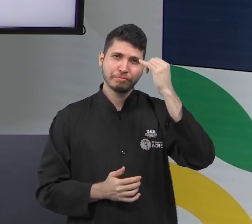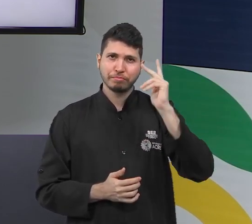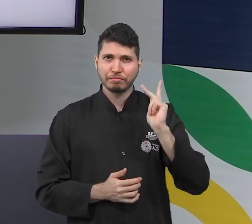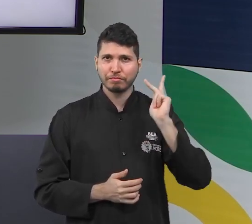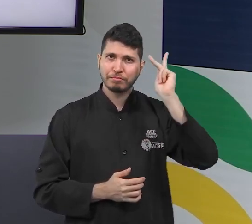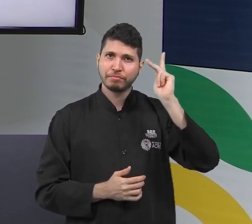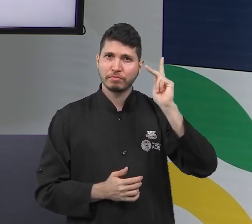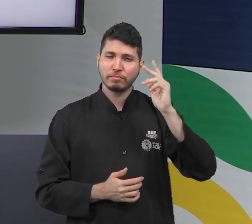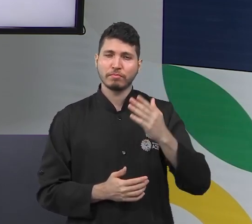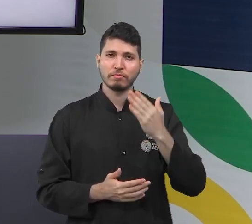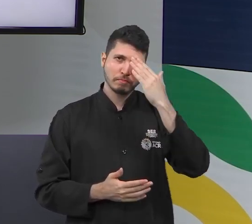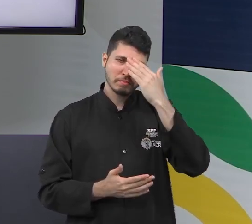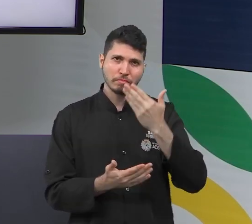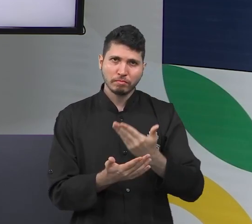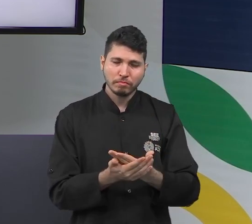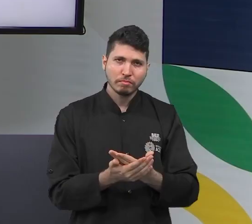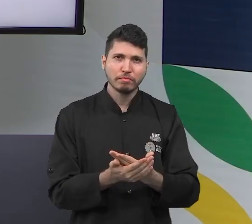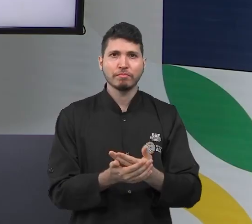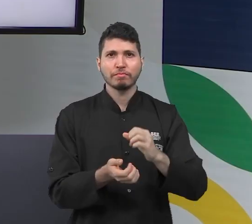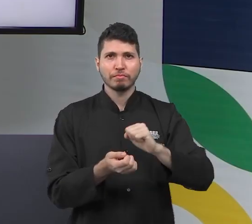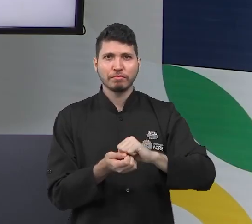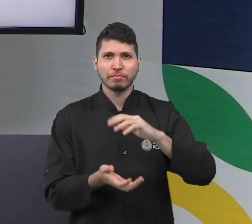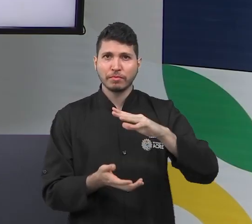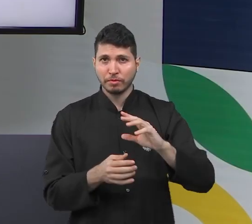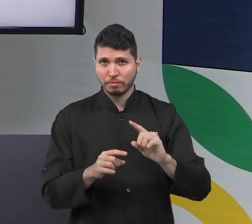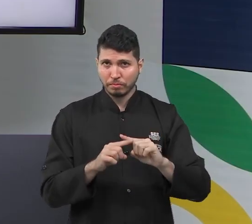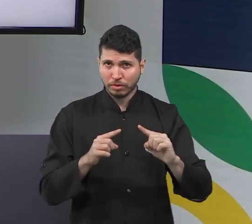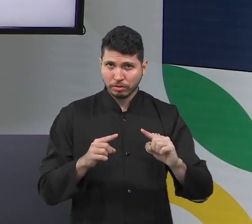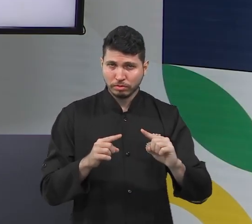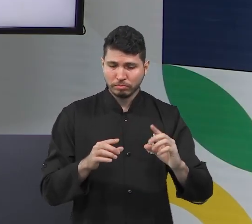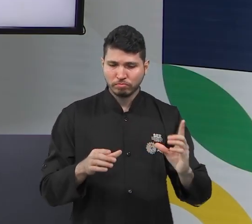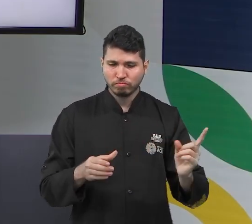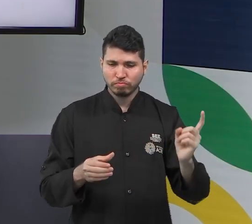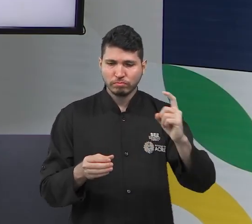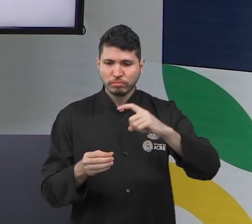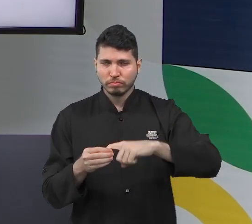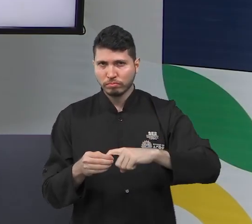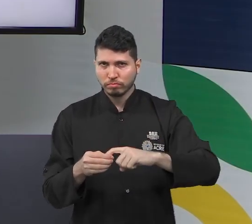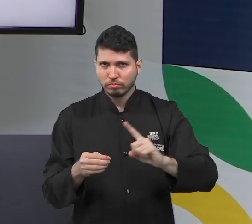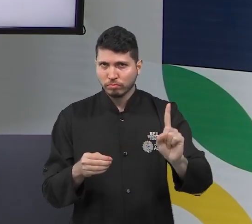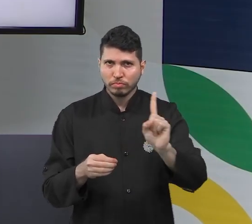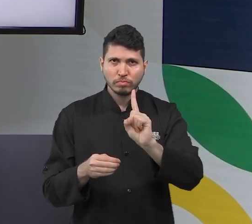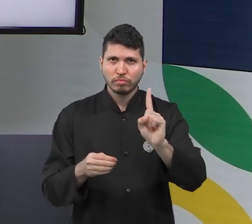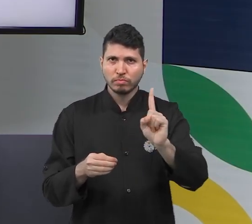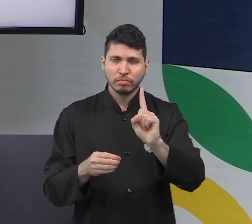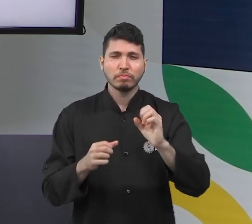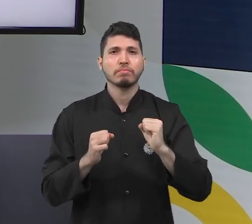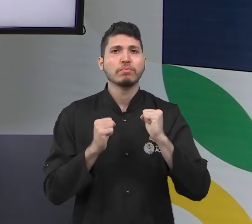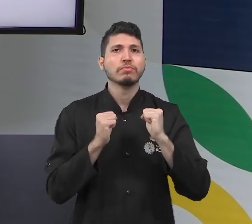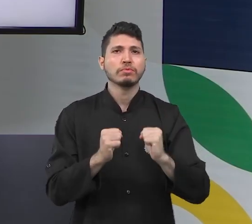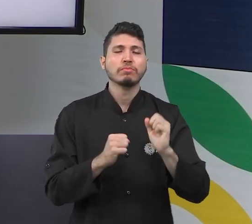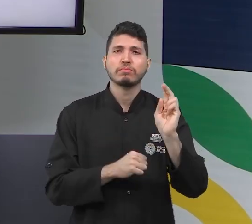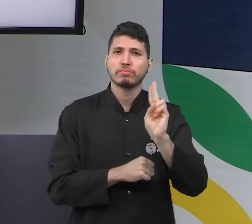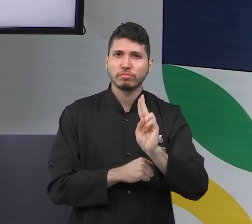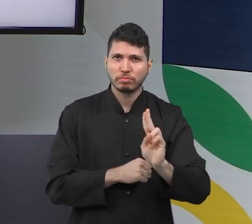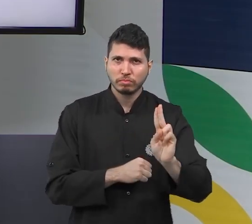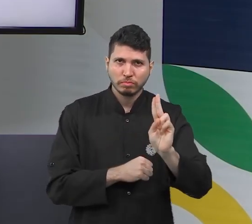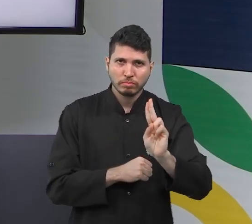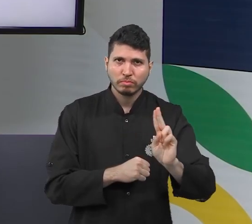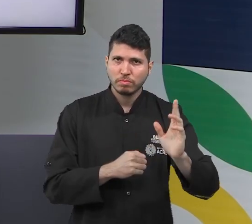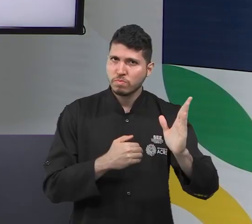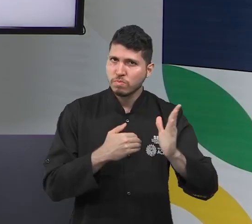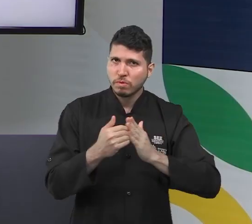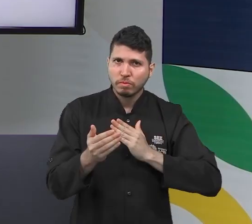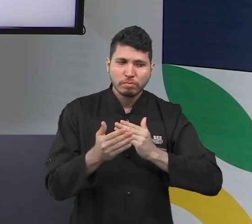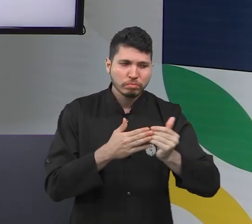em milagres, mas não dependa deles. Então nós podemos utilizar qualquer outra forma